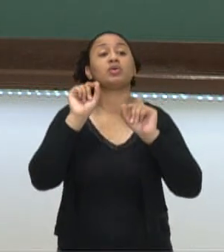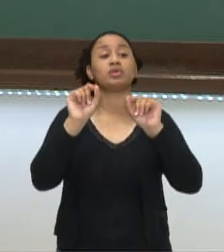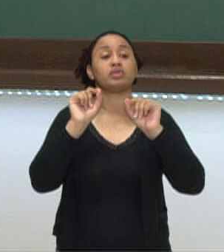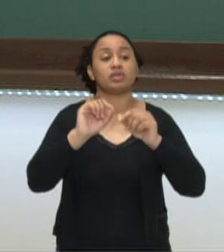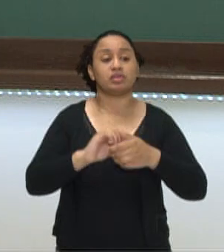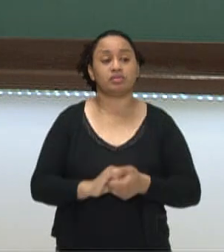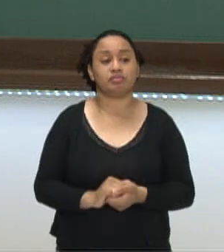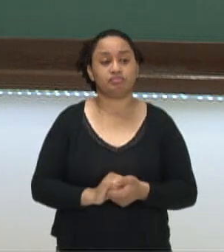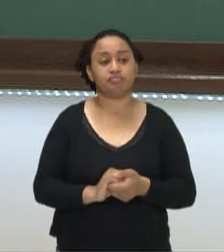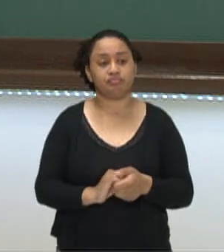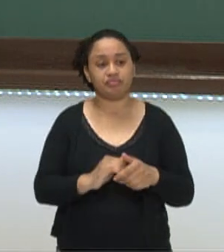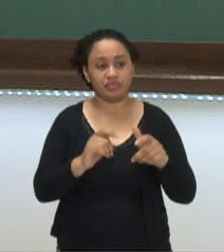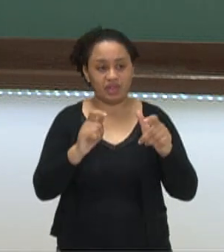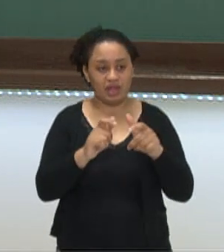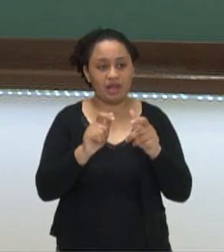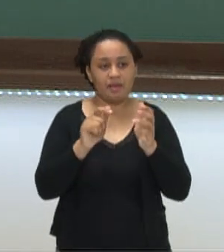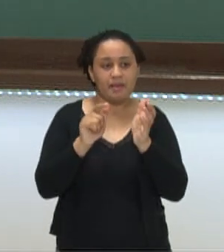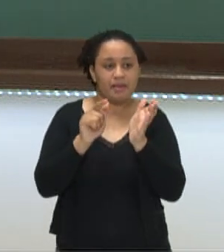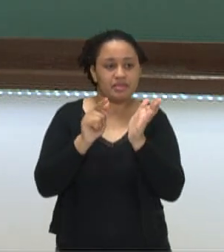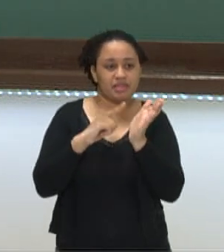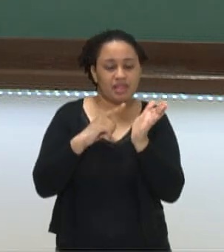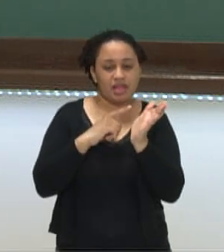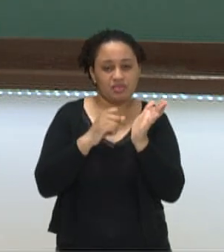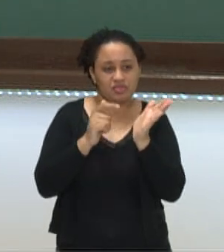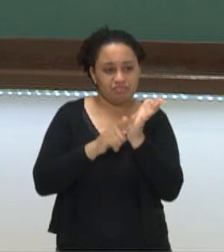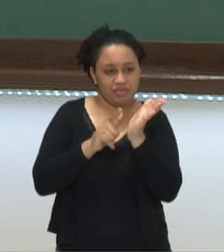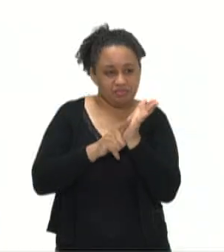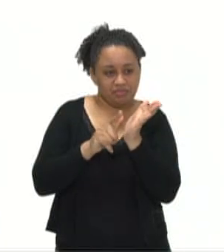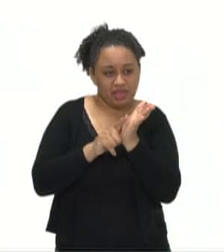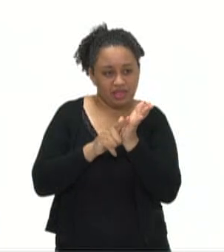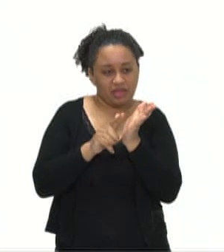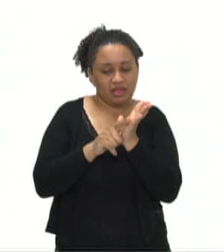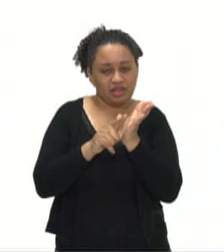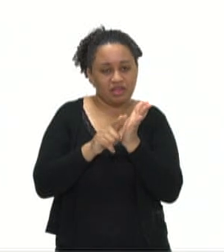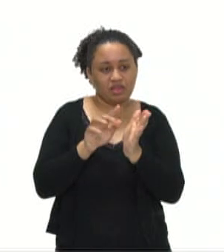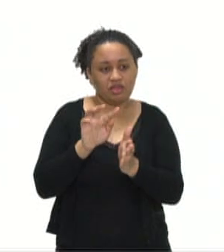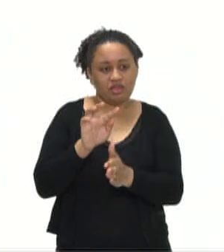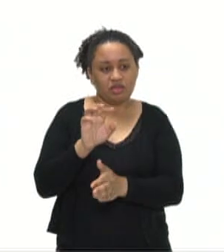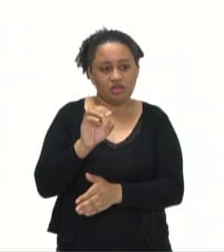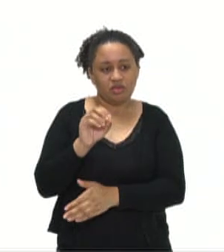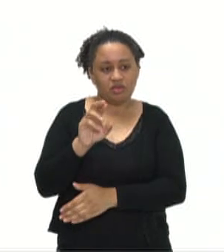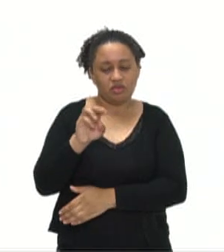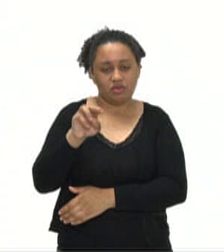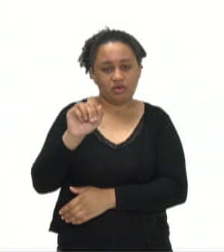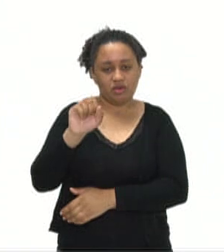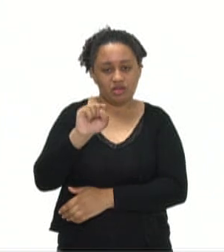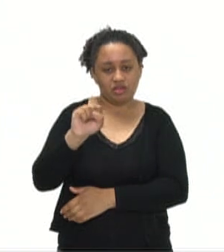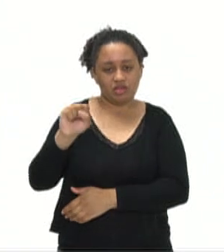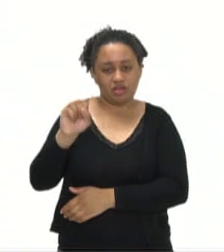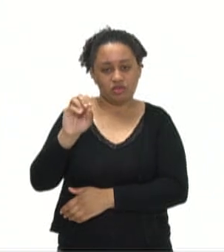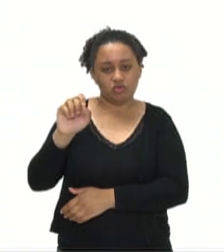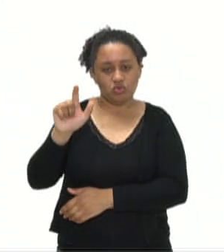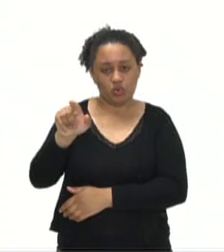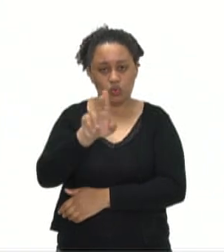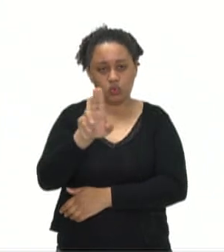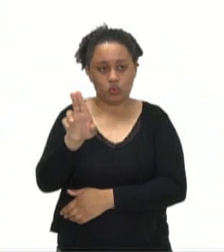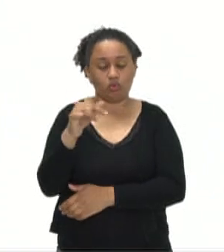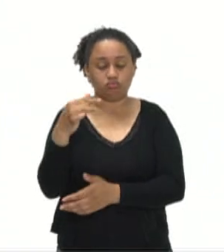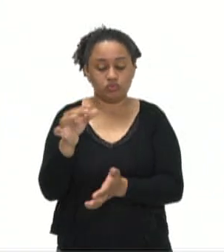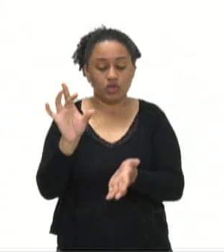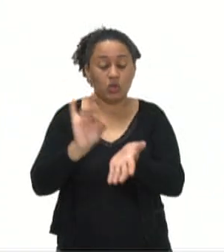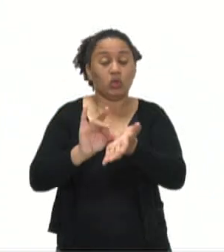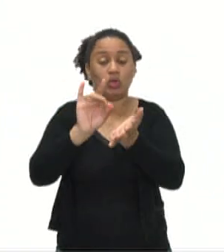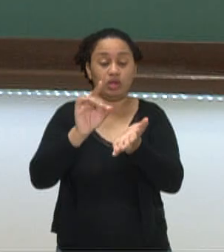seguintes. Esses pequenos papeizinhos aí, chamados de papel de tornassol, tá? Então, quando se encosta